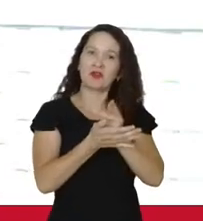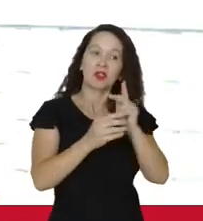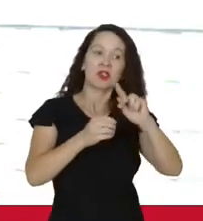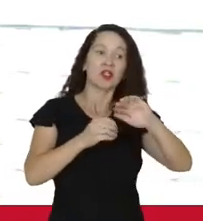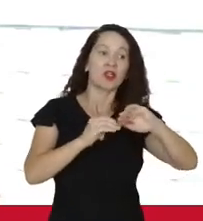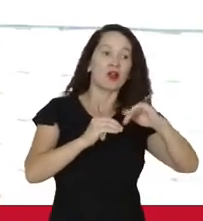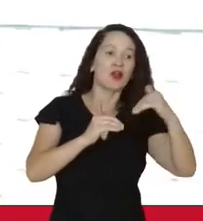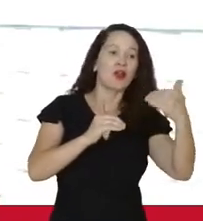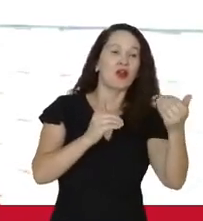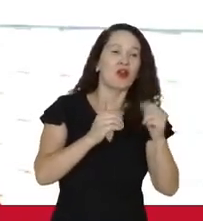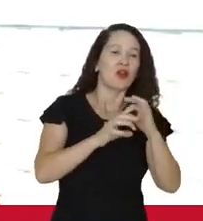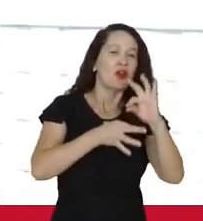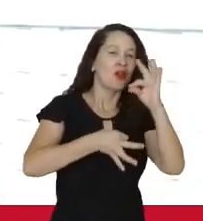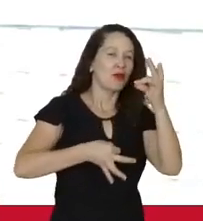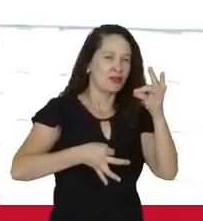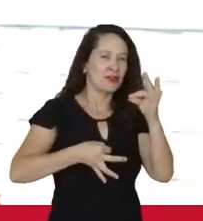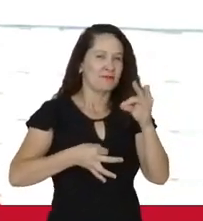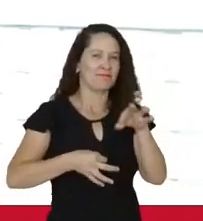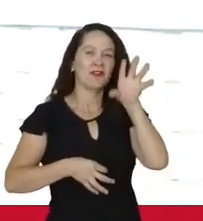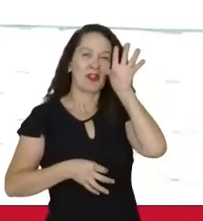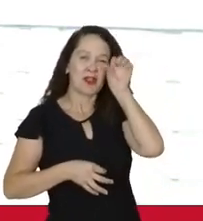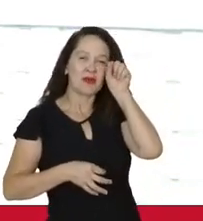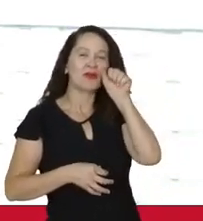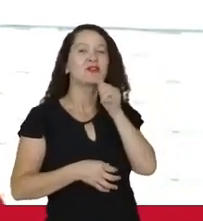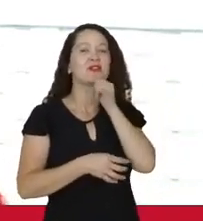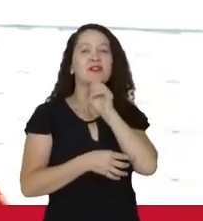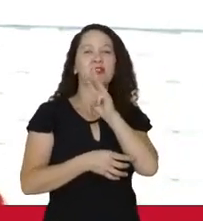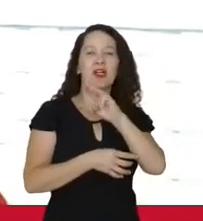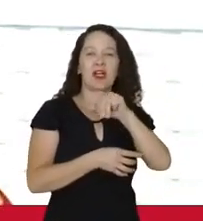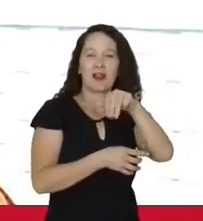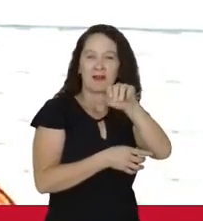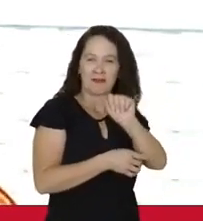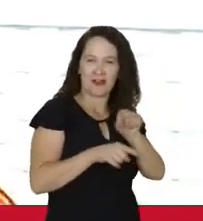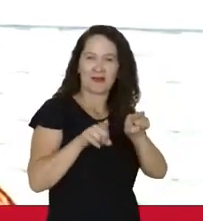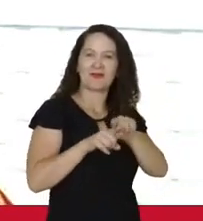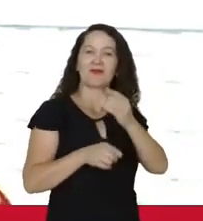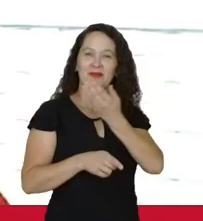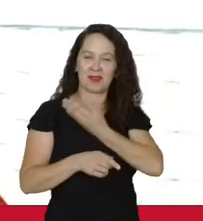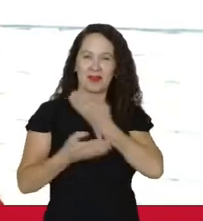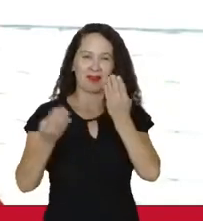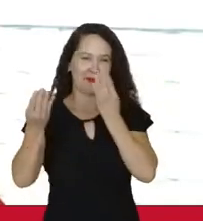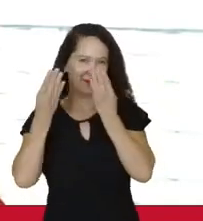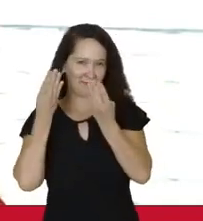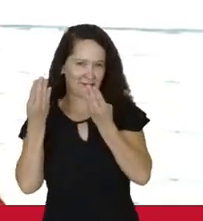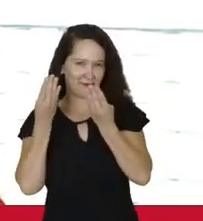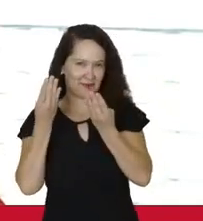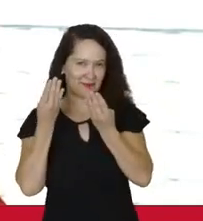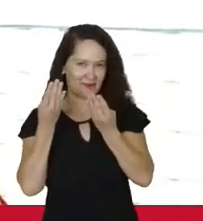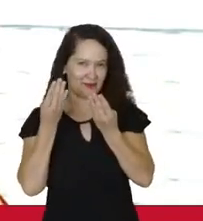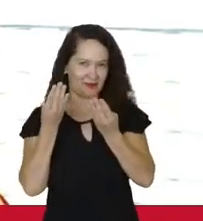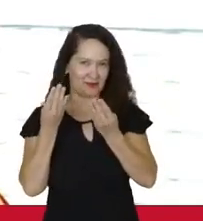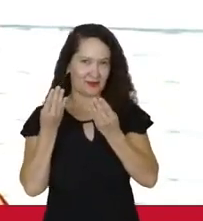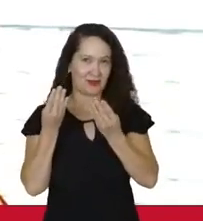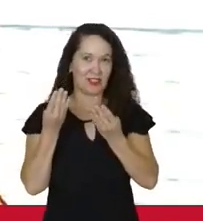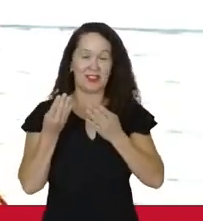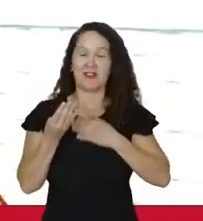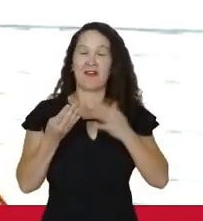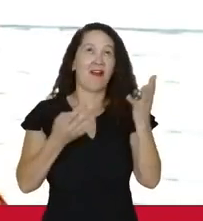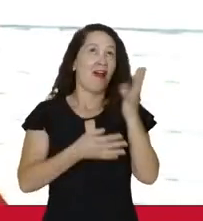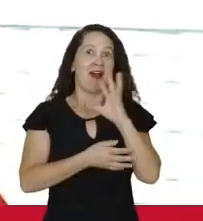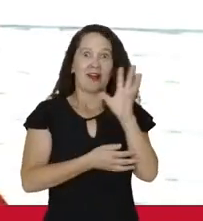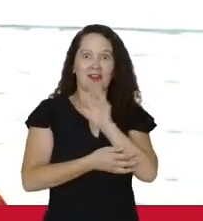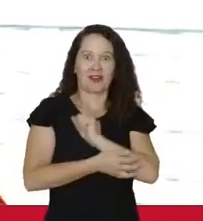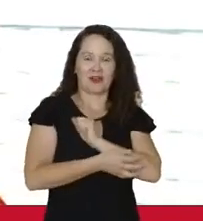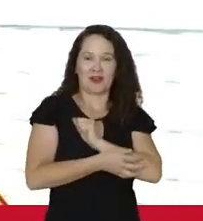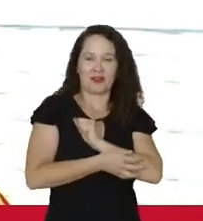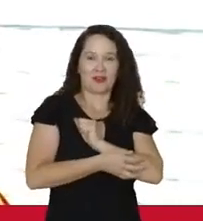margens. E quando eu ouço a Vilma e a minha colega também psicóloga, é um encontro de psicólogas, eu fico fascinada, mostra que